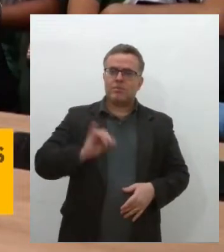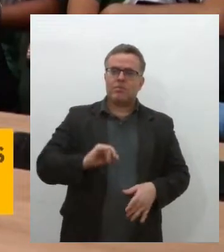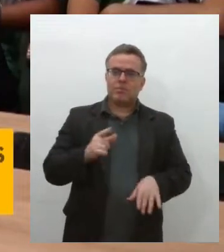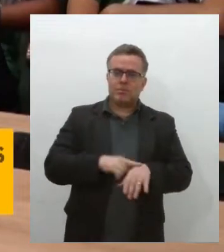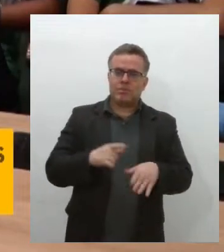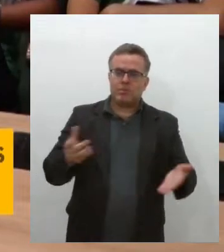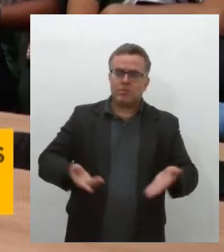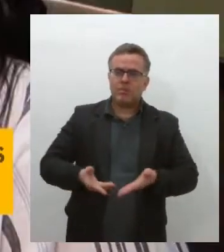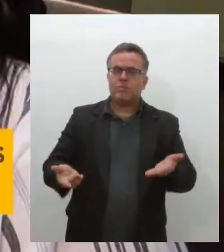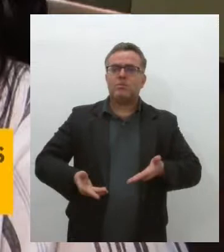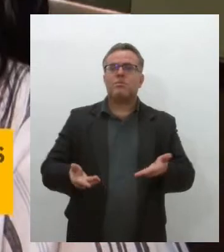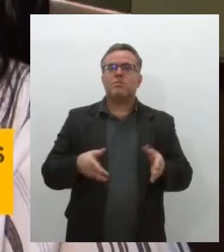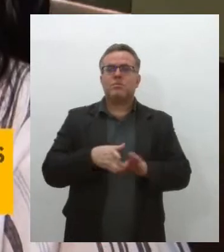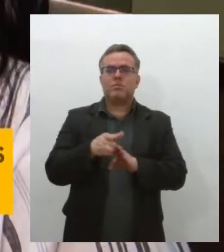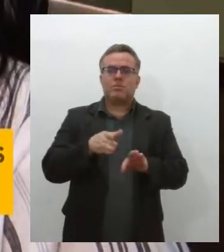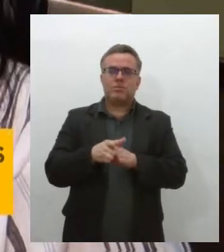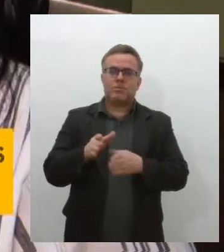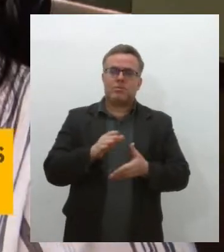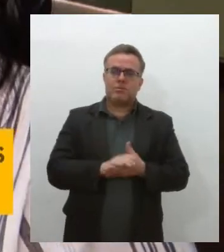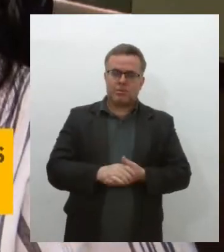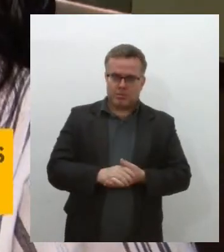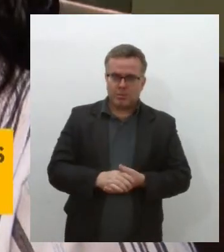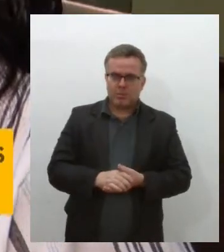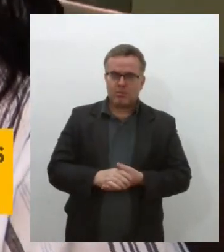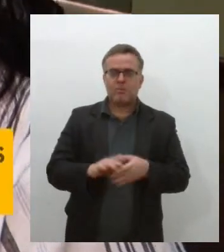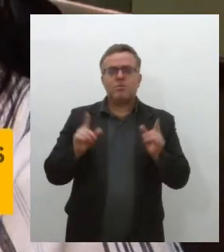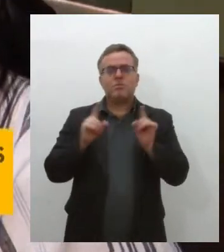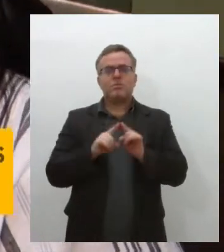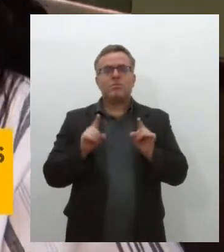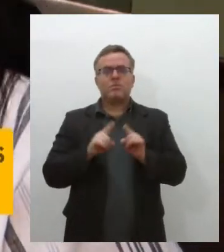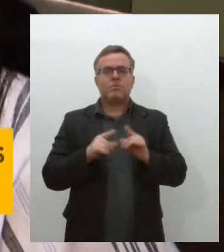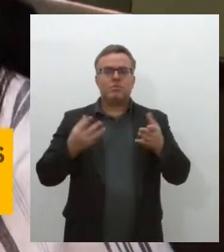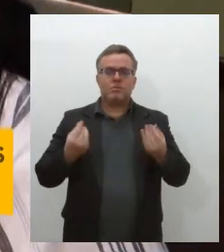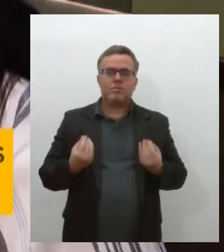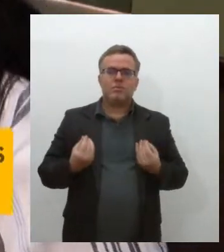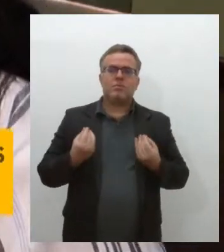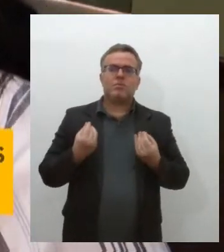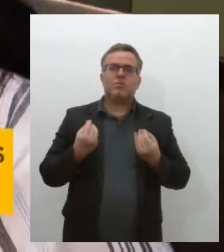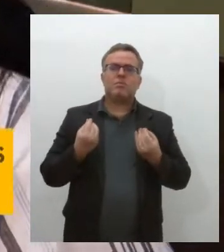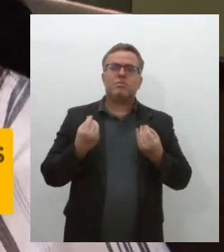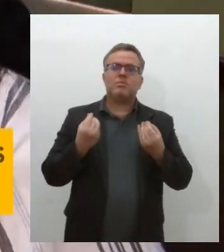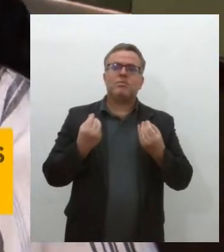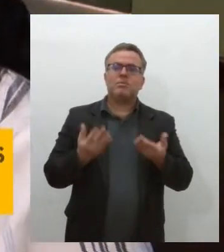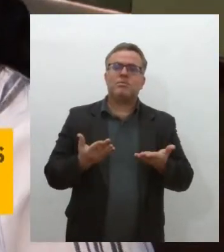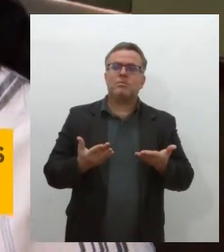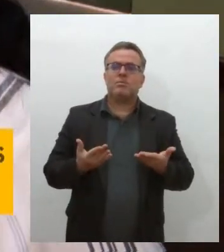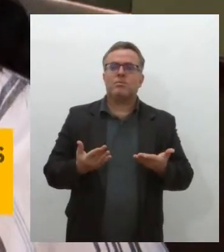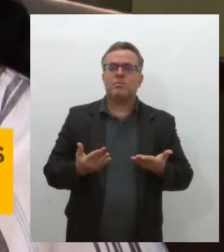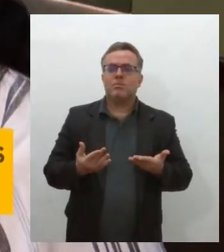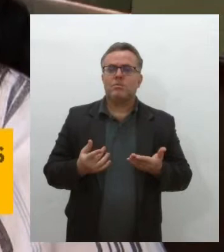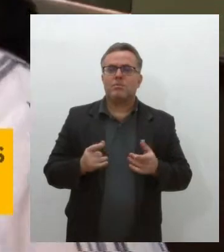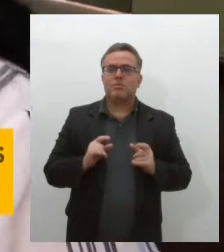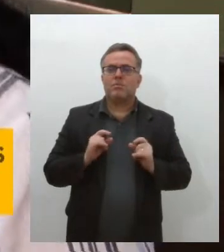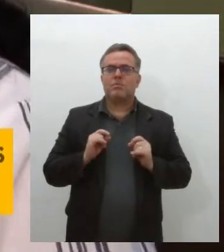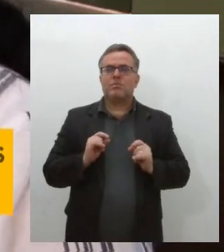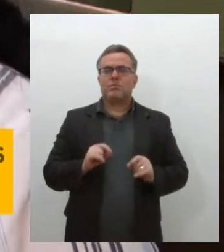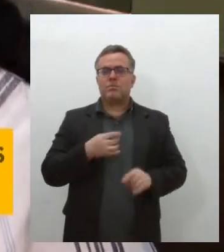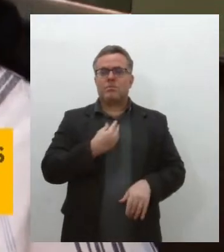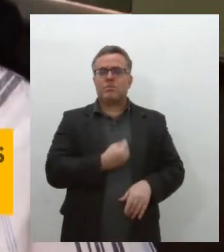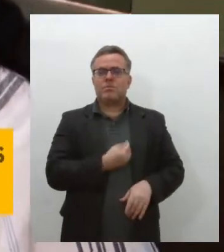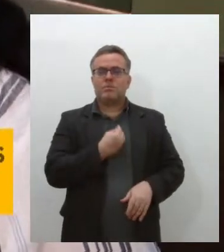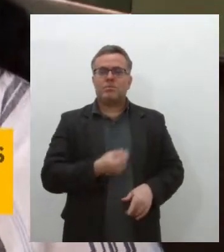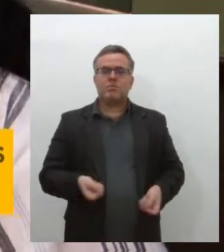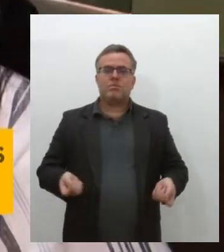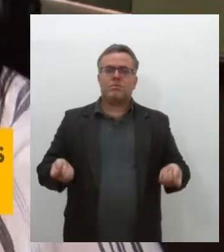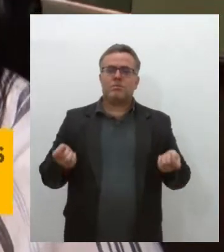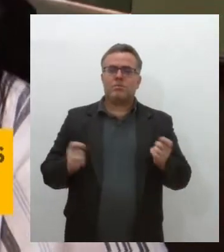conhecimento para os jovens. Até a questão mesmo de tornar o espaço, né, com essa vivência, com essa presença